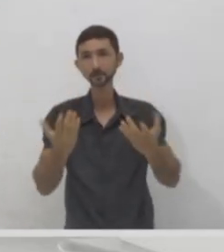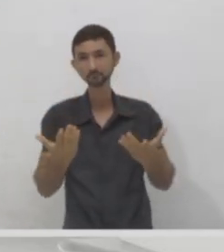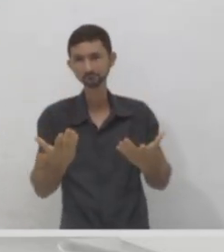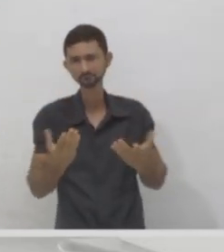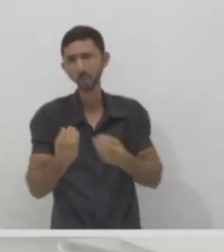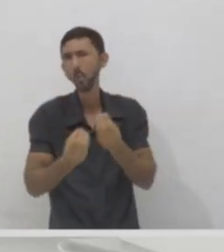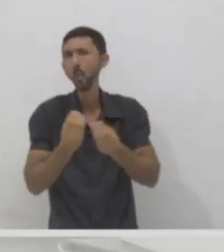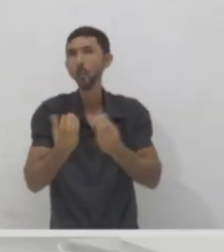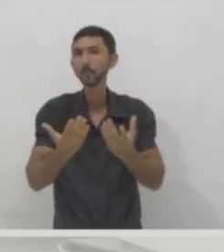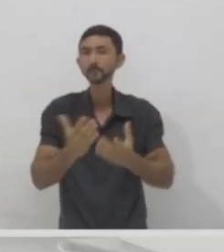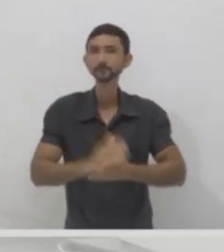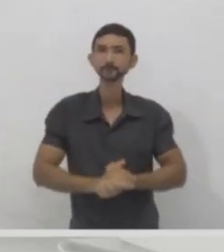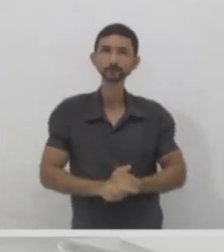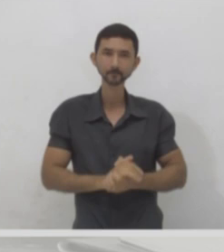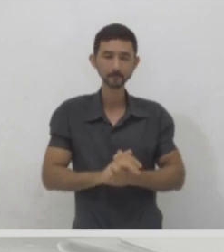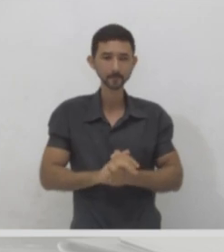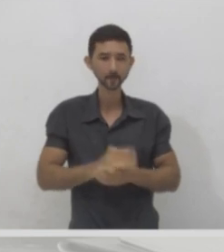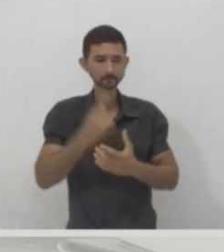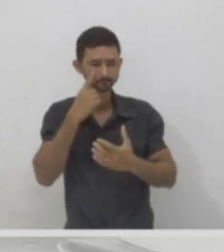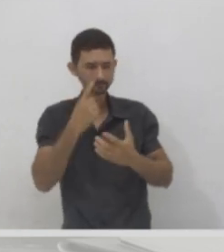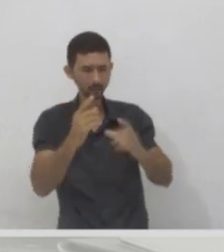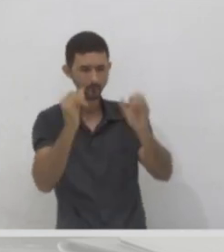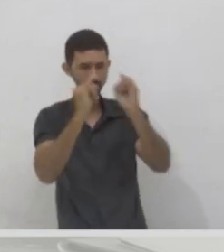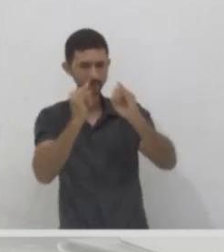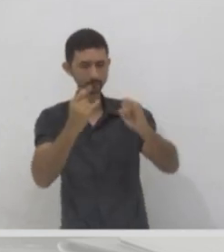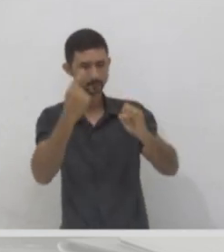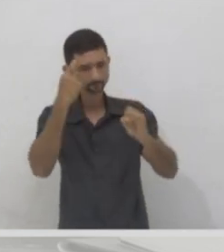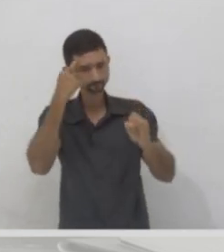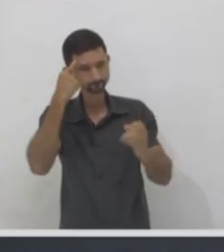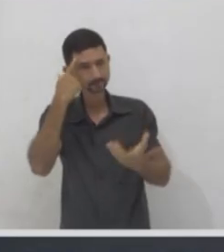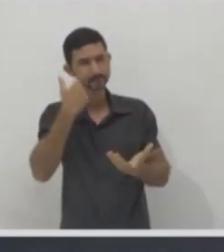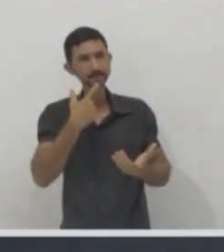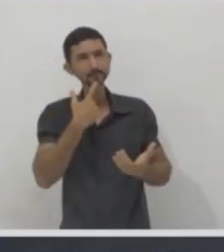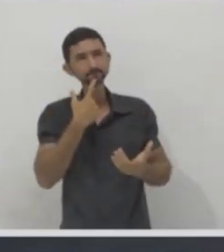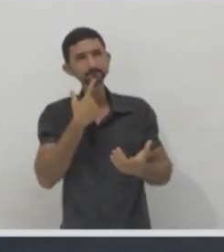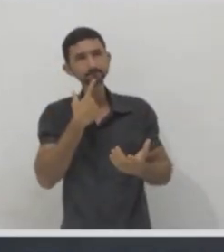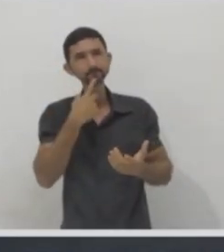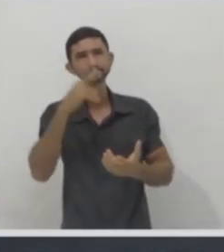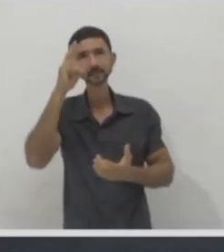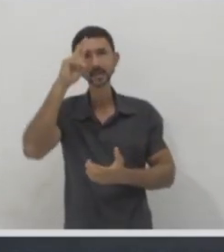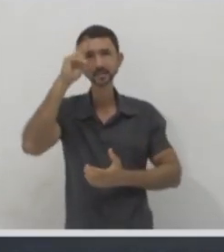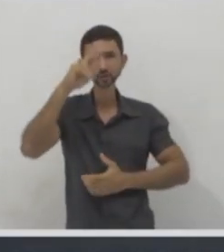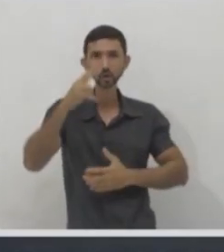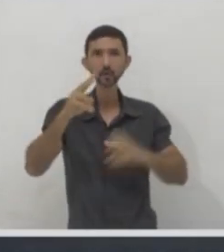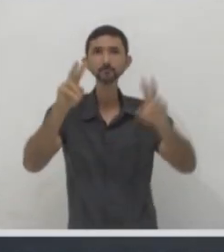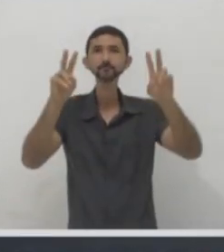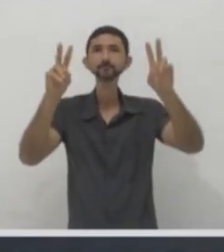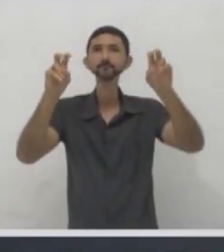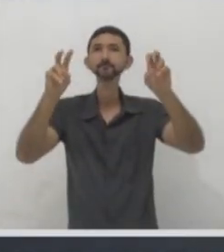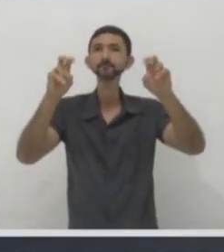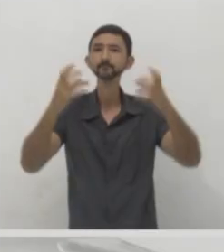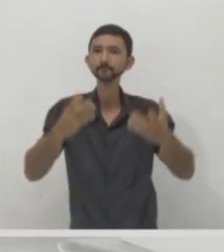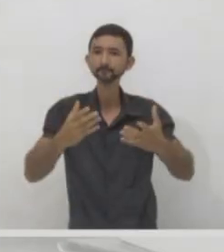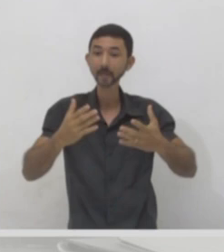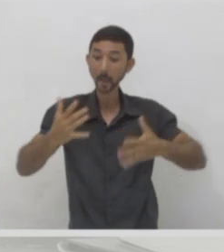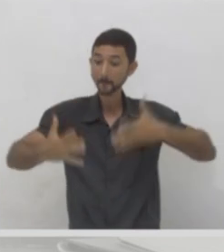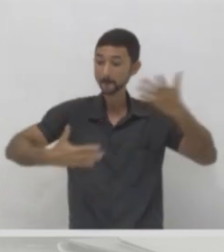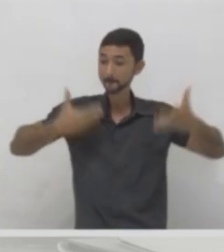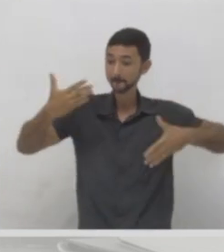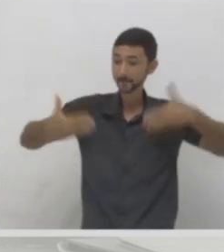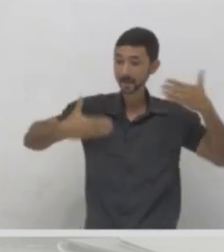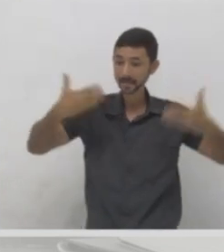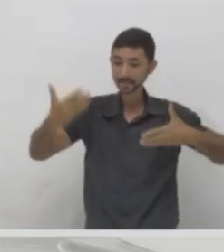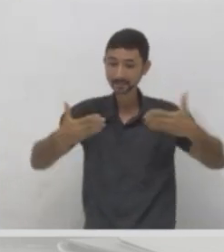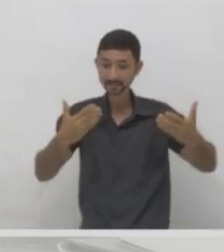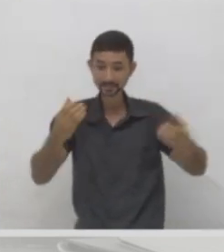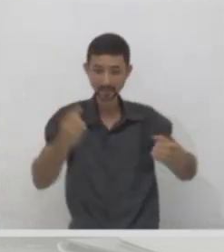Veja, quando eu ouvi essa imagem, eu pensei assim, que essa história poderia ter esse título, Um Passeio Genial. Por